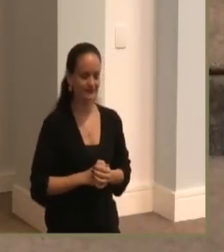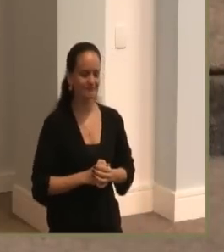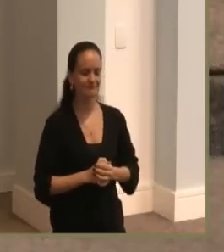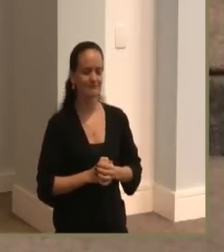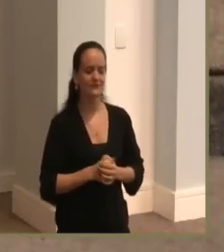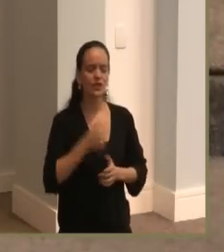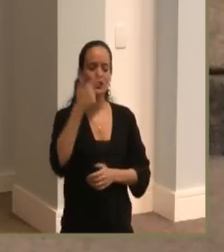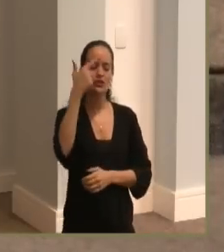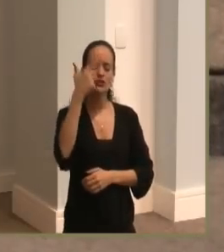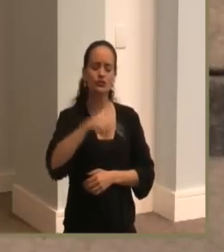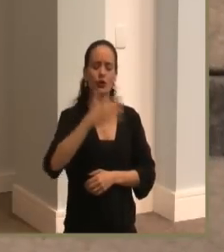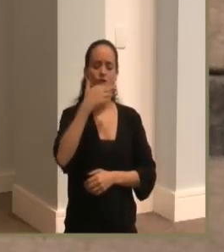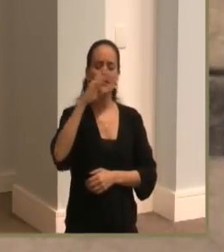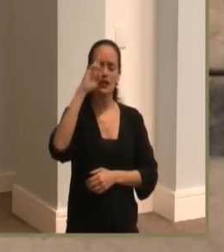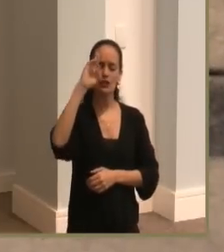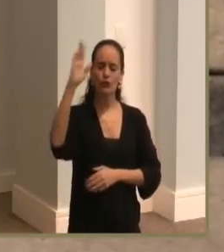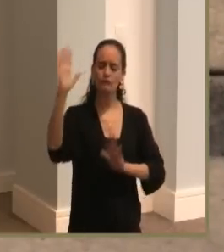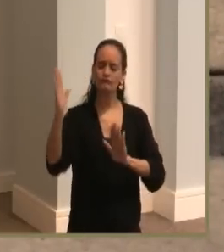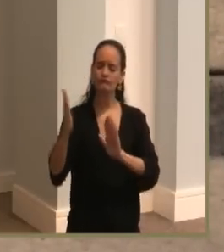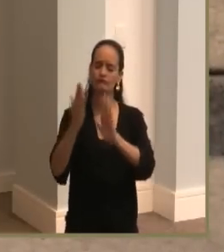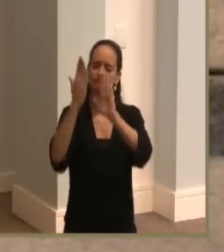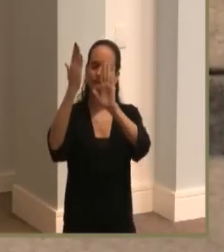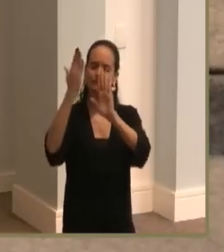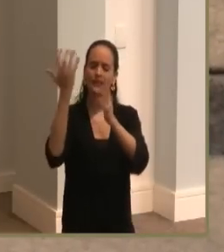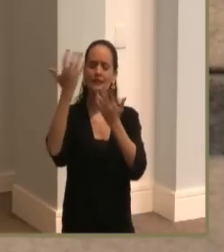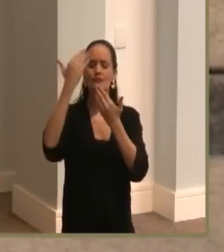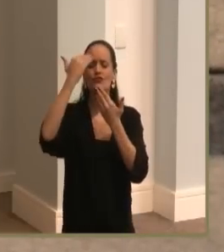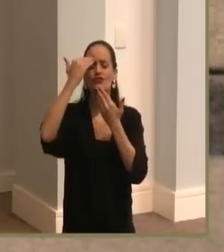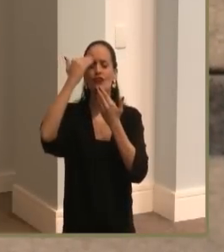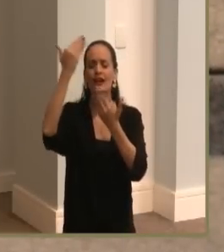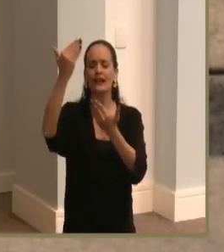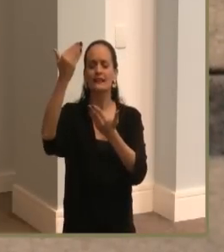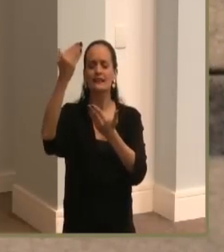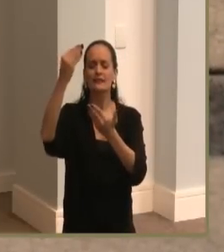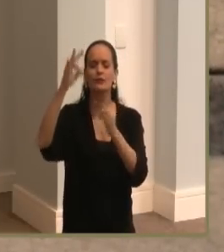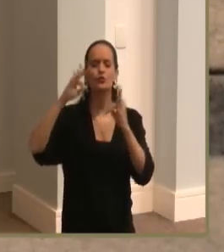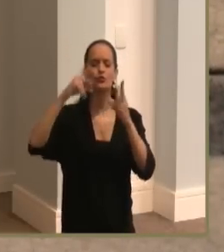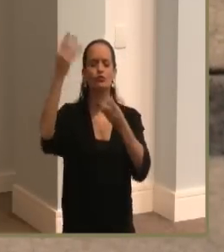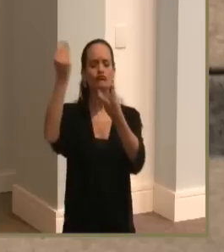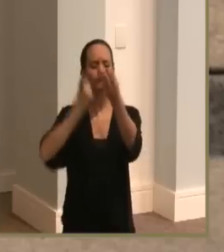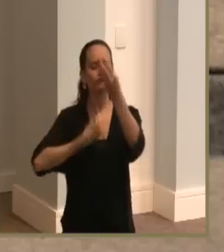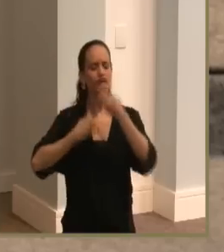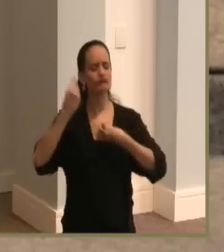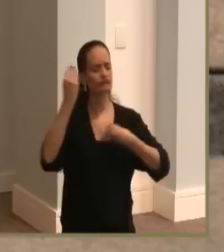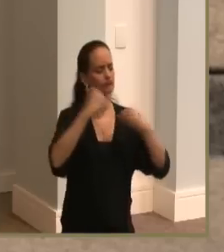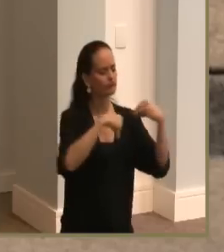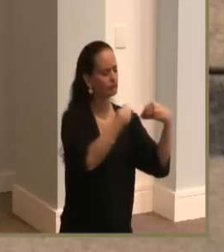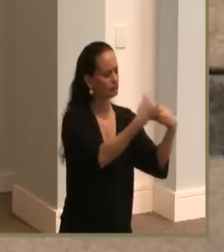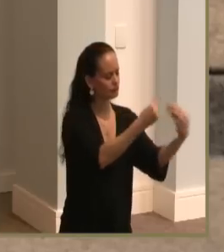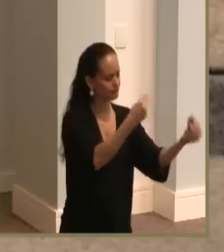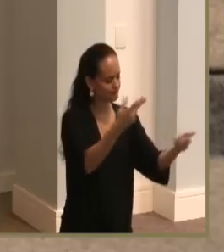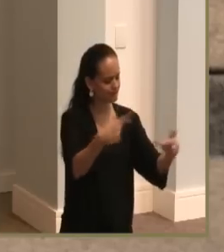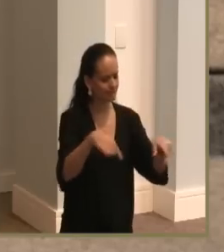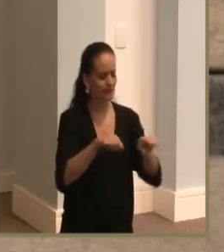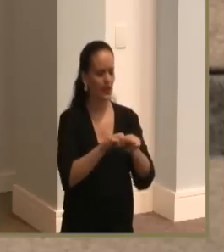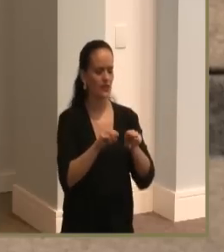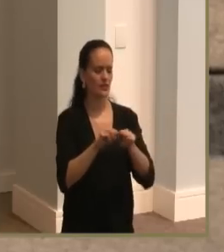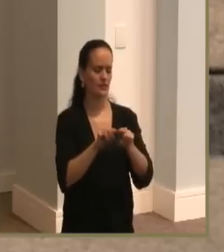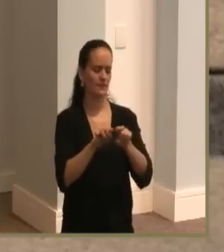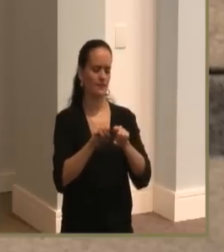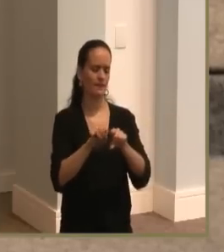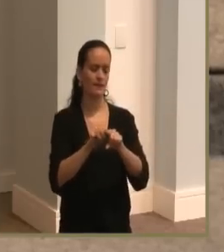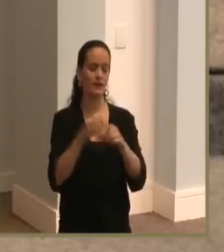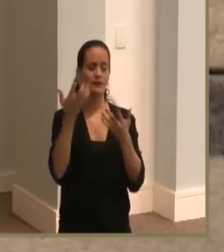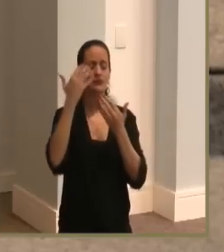Mais uma vez na tua presença, Senhor, nós queremos agradecer pelo dia que tens dado a cada um de nós. Queremos te agradecer mais uma vez porque